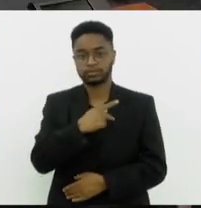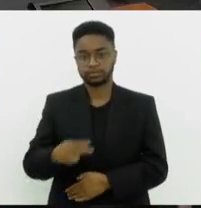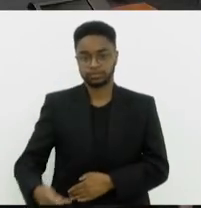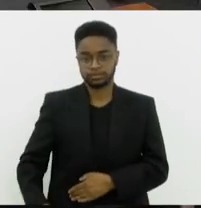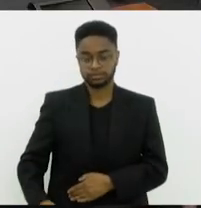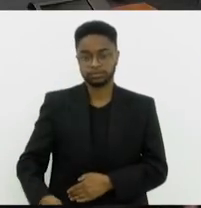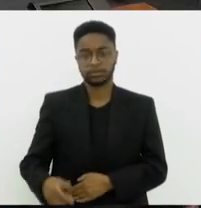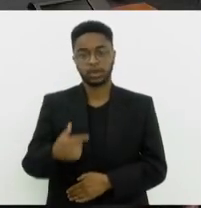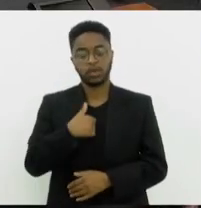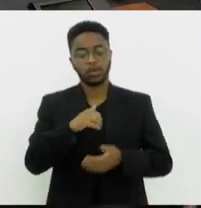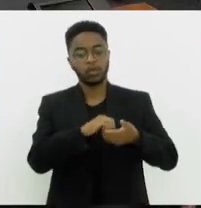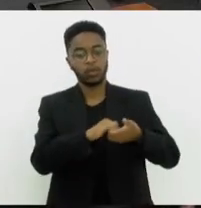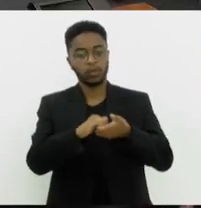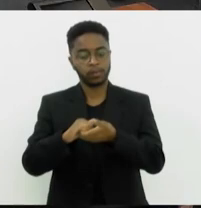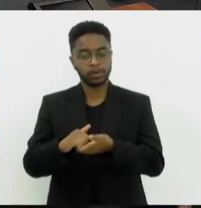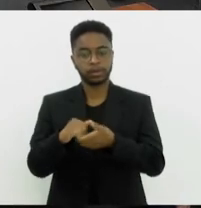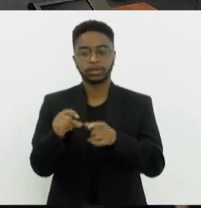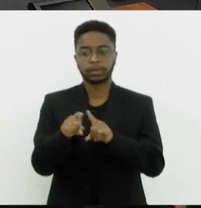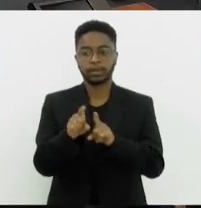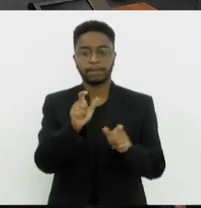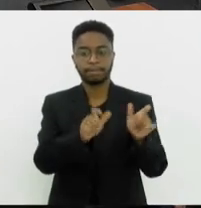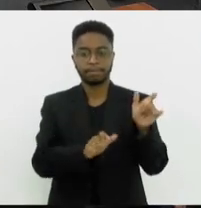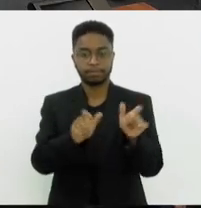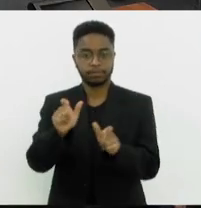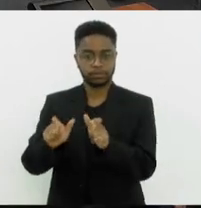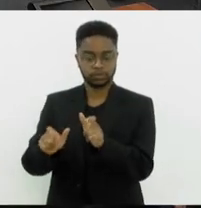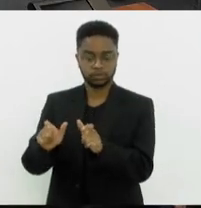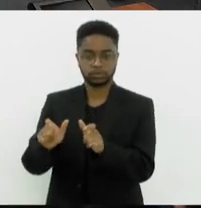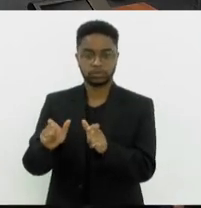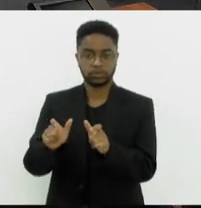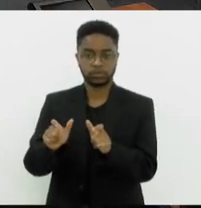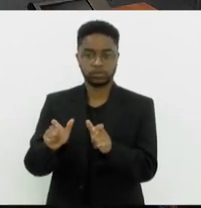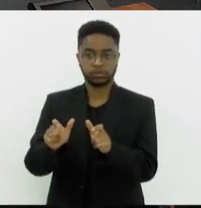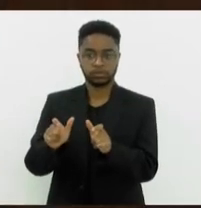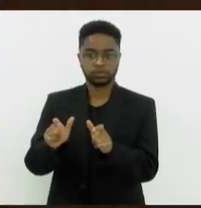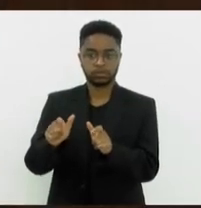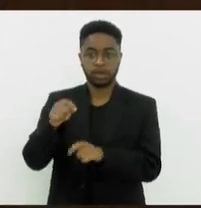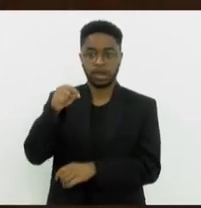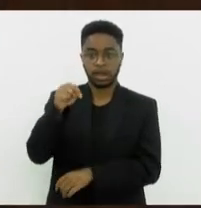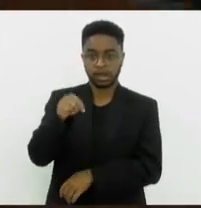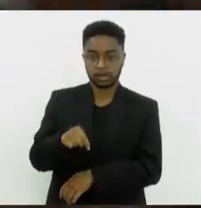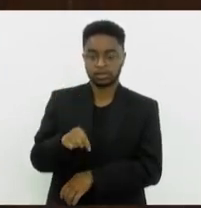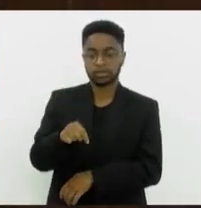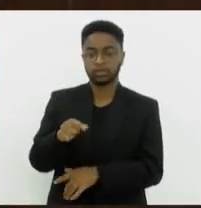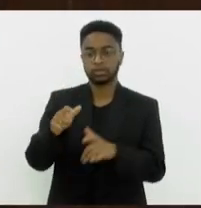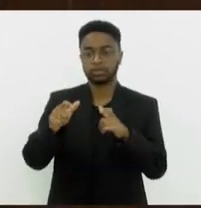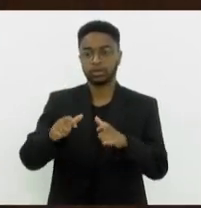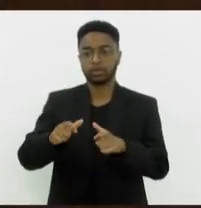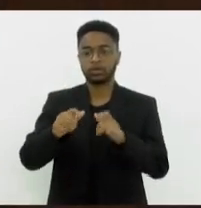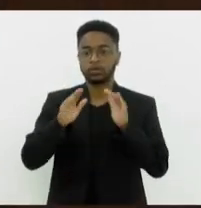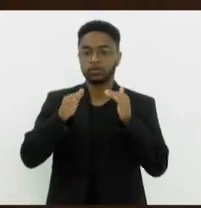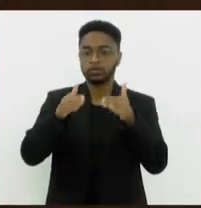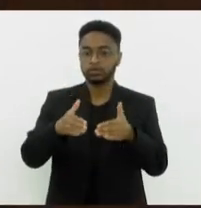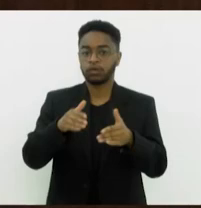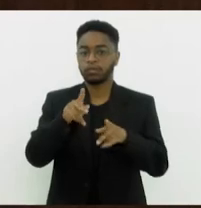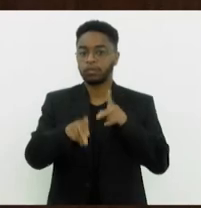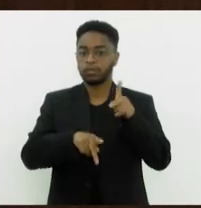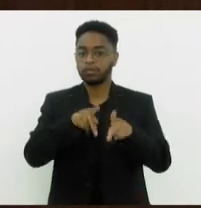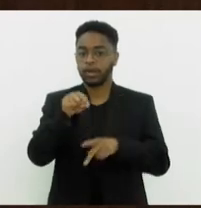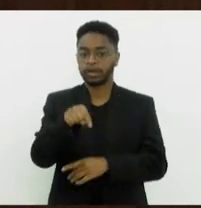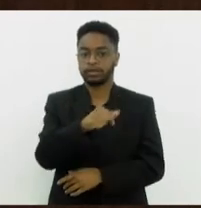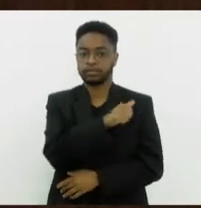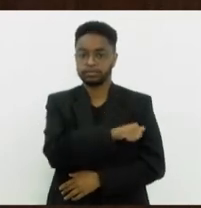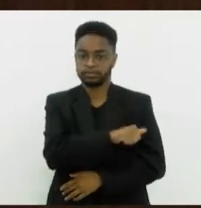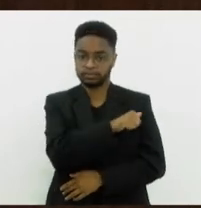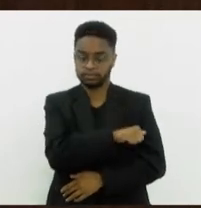todos. Saudar aqui aqueles que se encontram no espaço deliberado para a população do Estado do Rio de